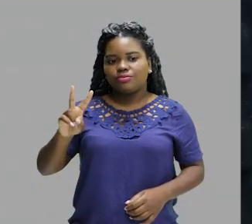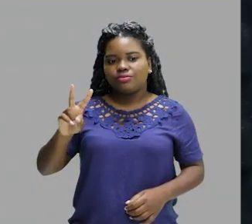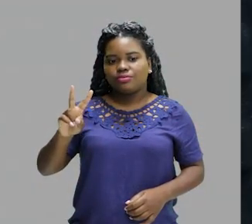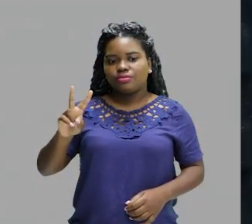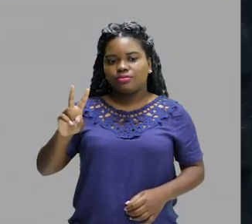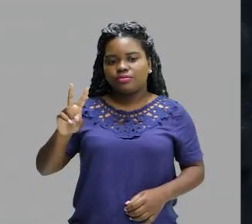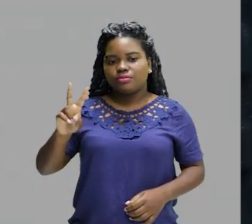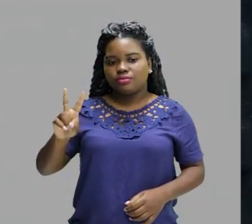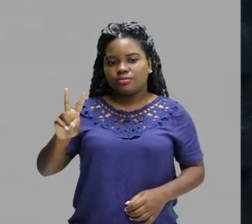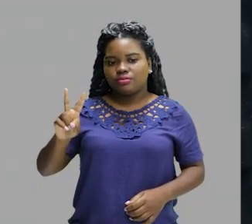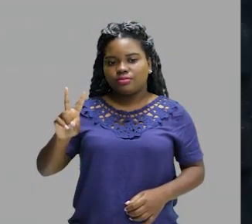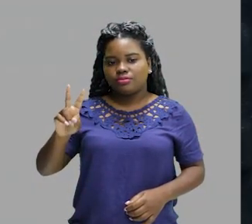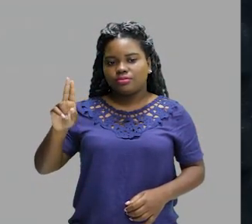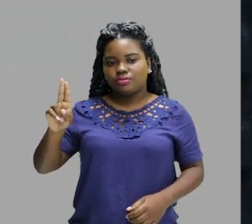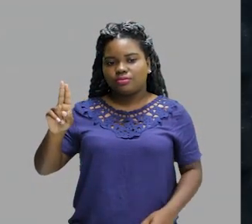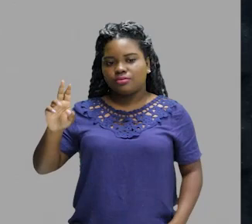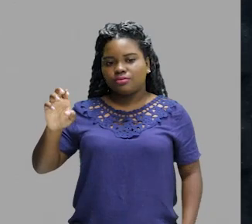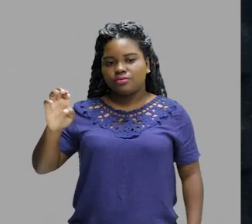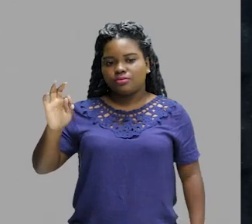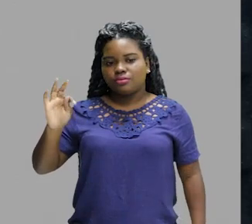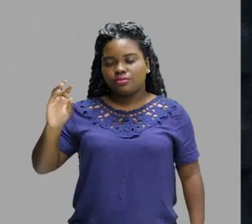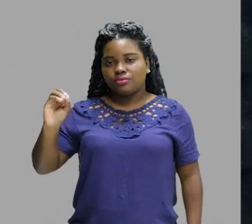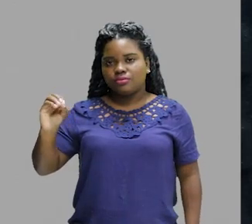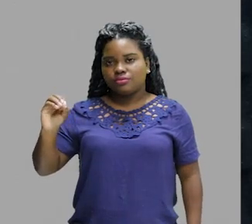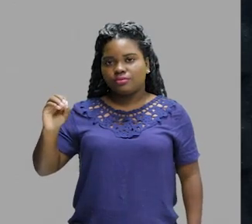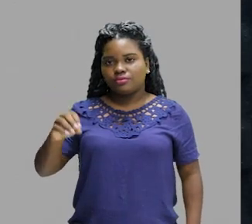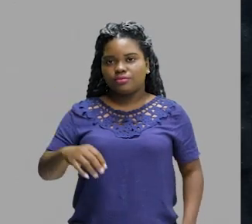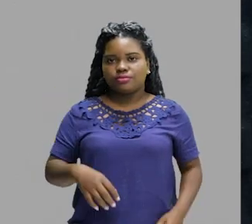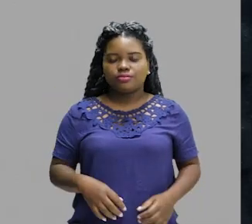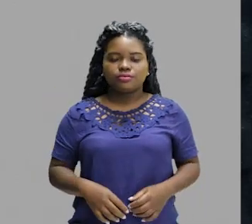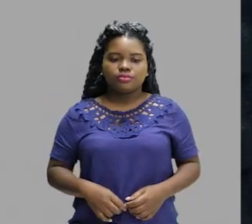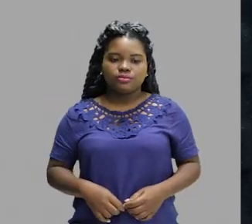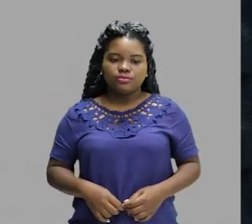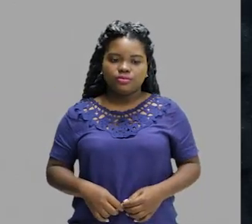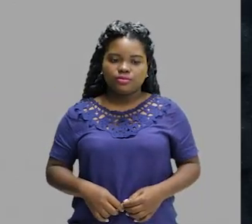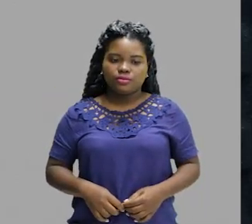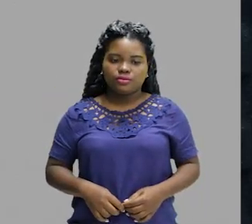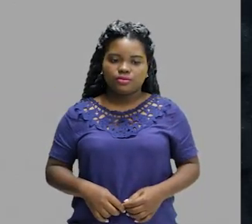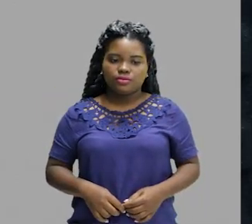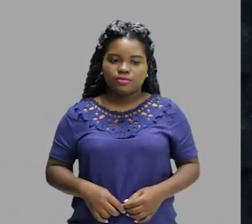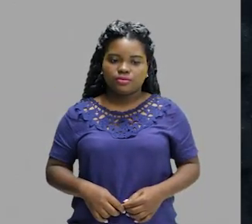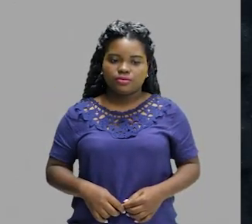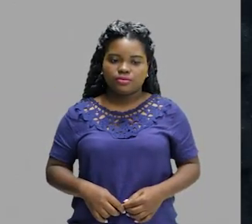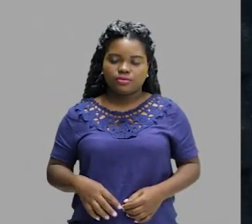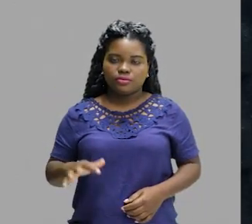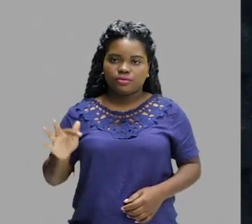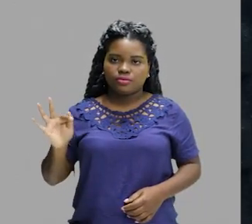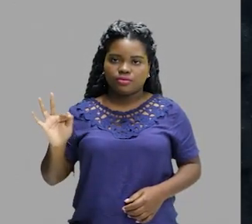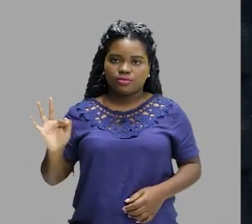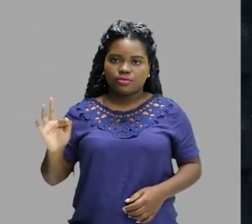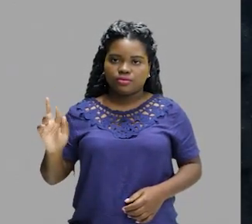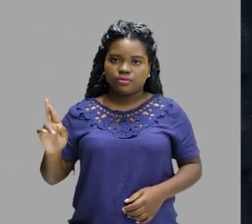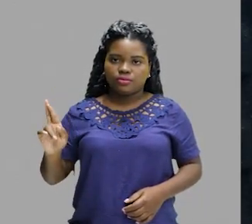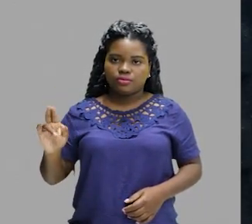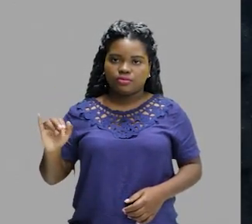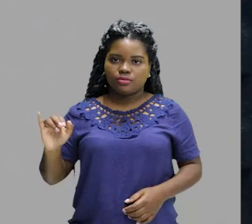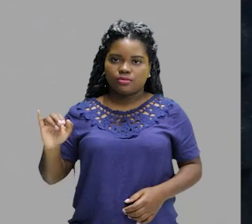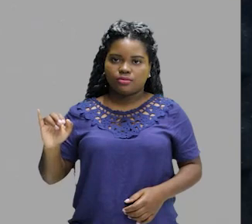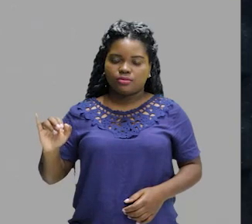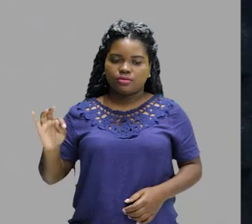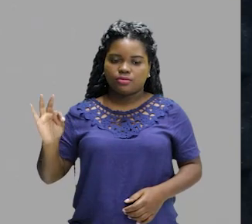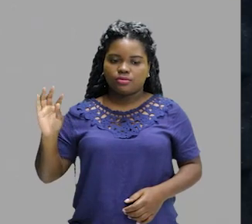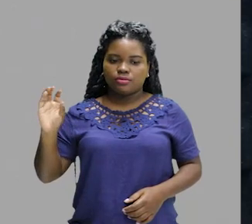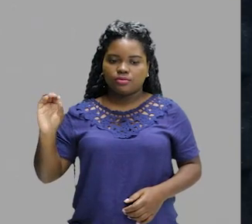voltar. Volver, vuelto, vuelto. Freír,